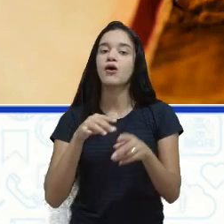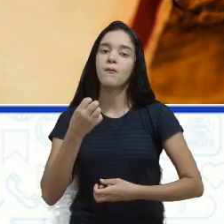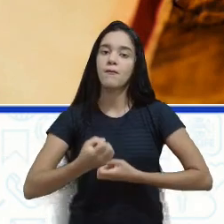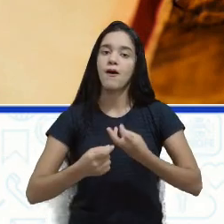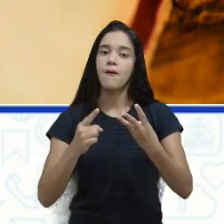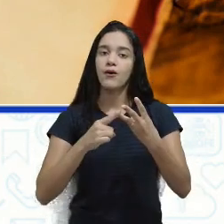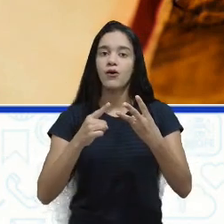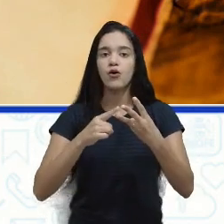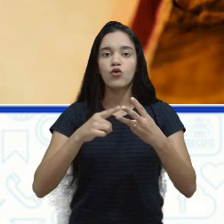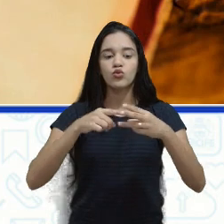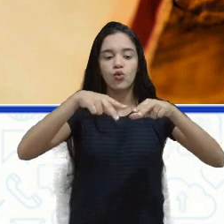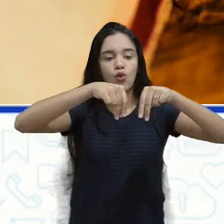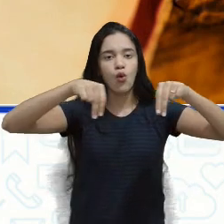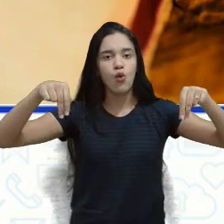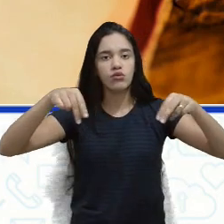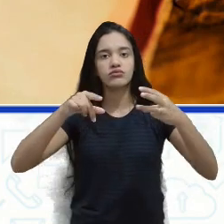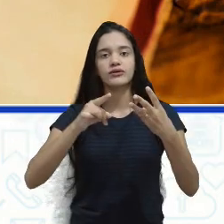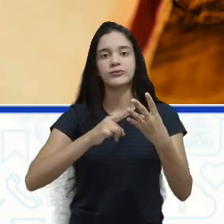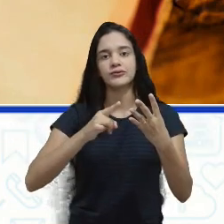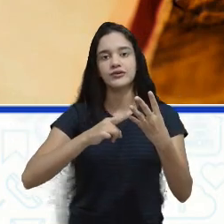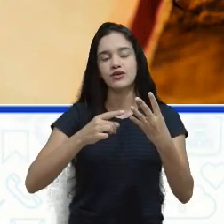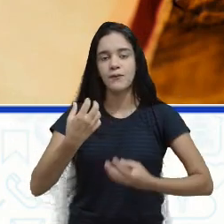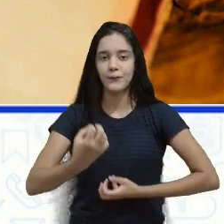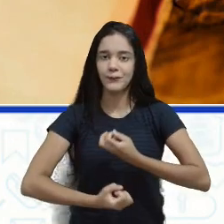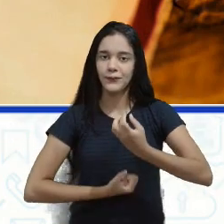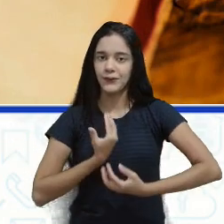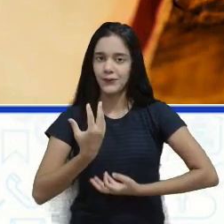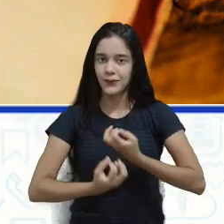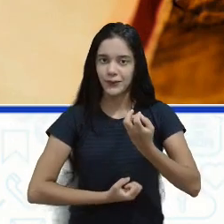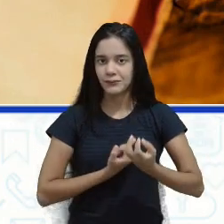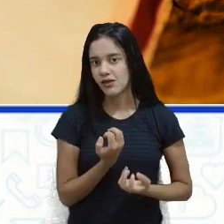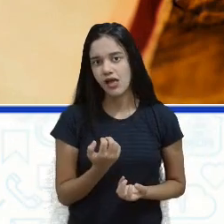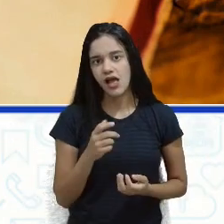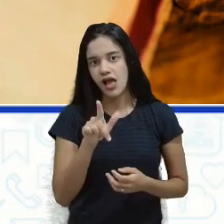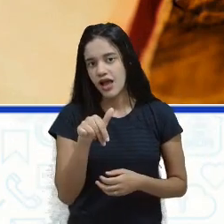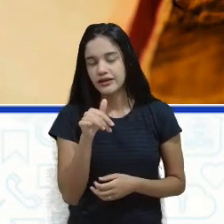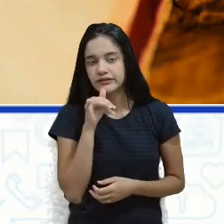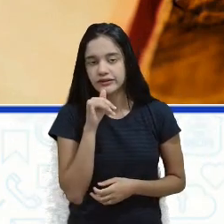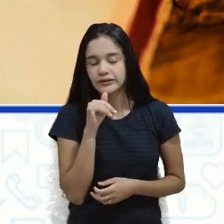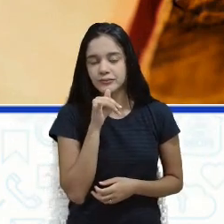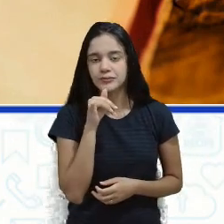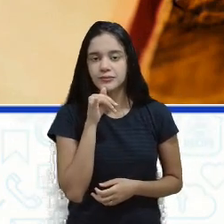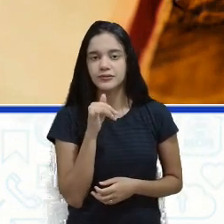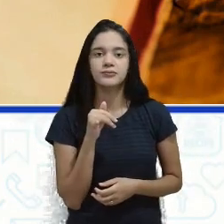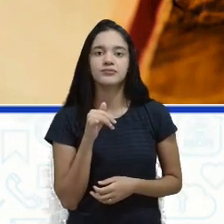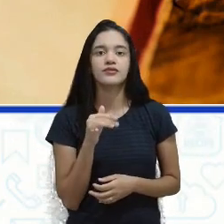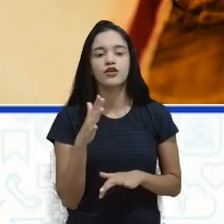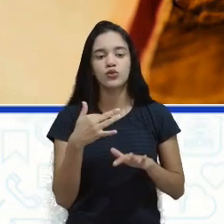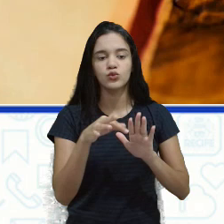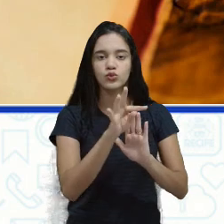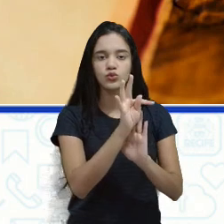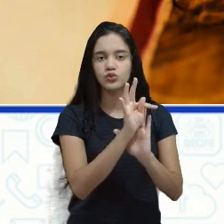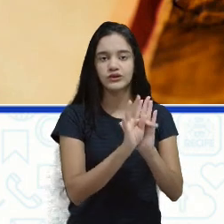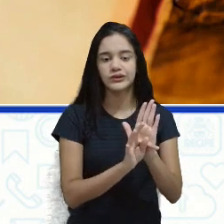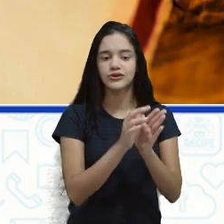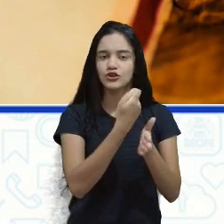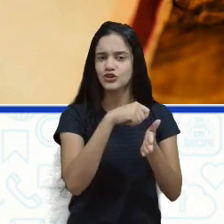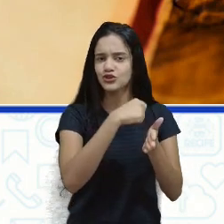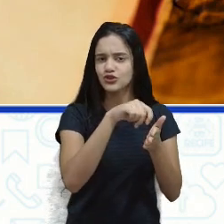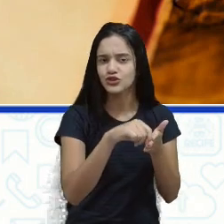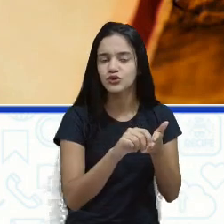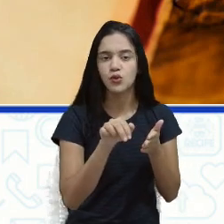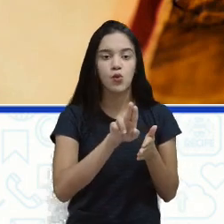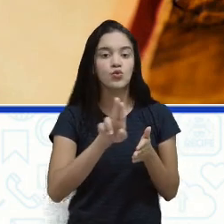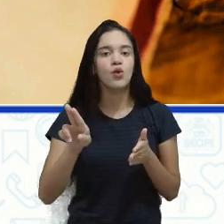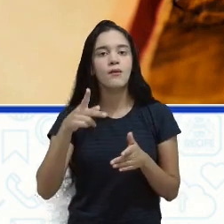e etc. Então, pessoal, não é só, não é, um texto escrito com